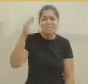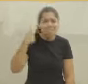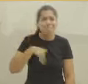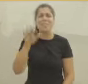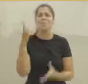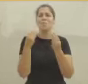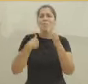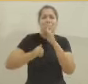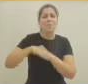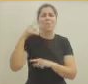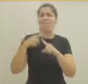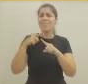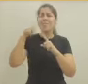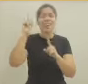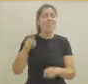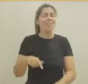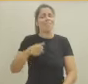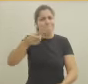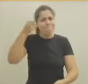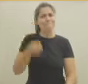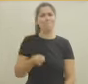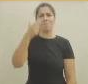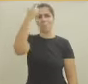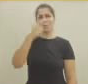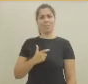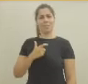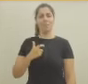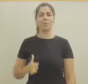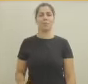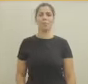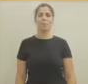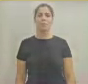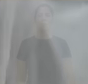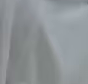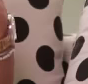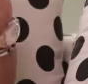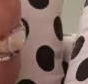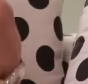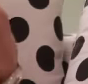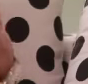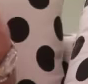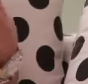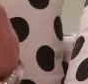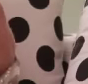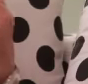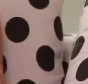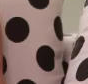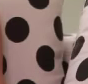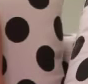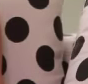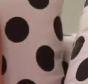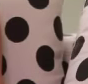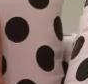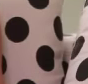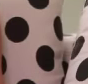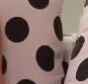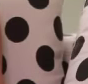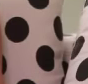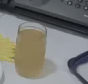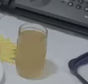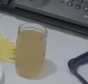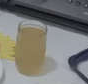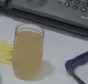falar de um sonho para um autista é muita coisa. Eu quero que ele consiga mais, mais, mais, mais, mais, muito mais, porque ele tem